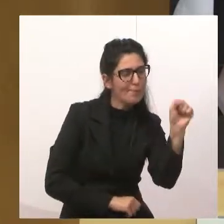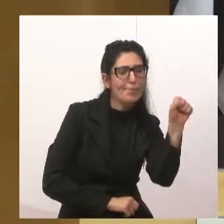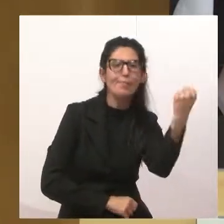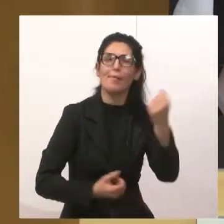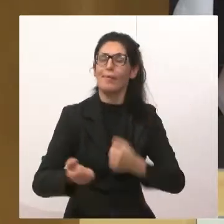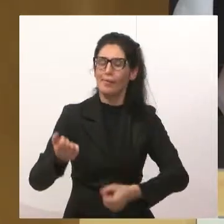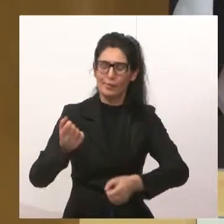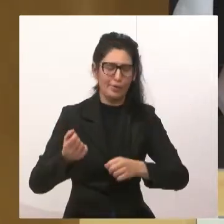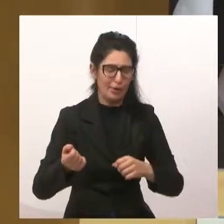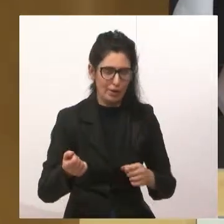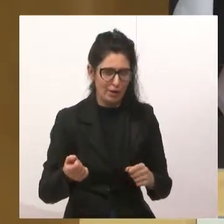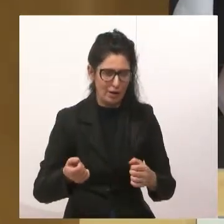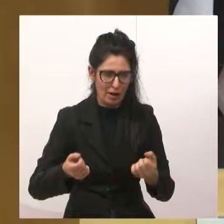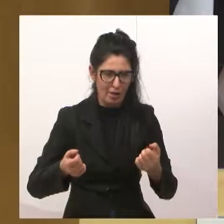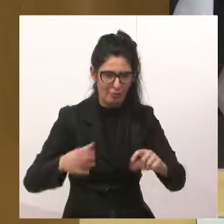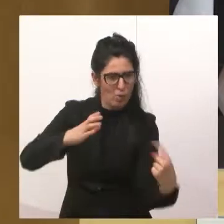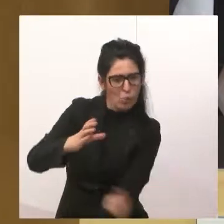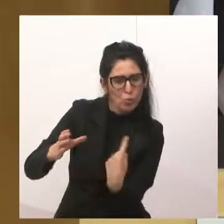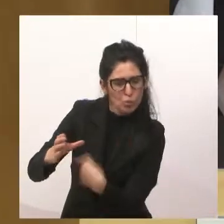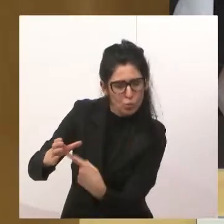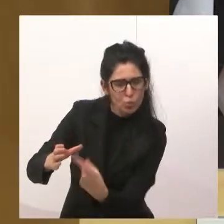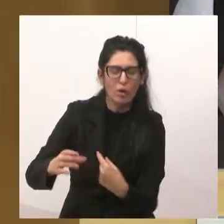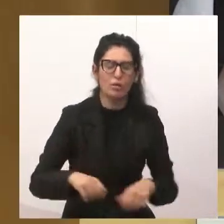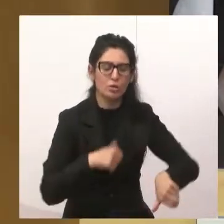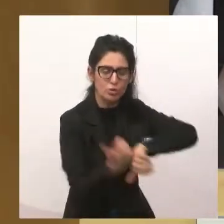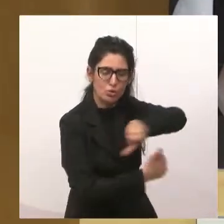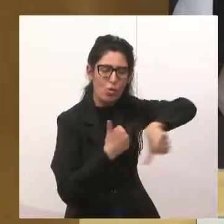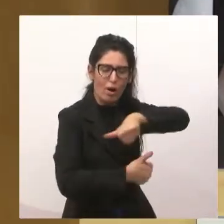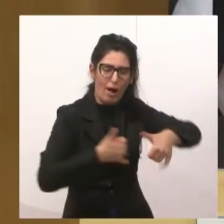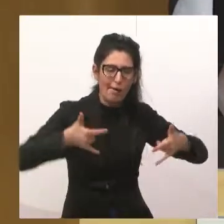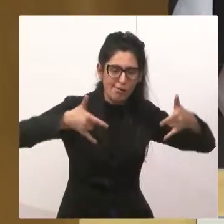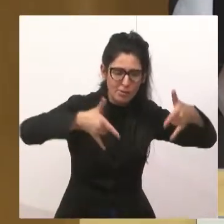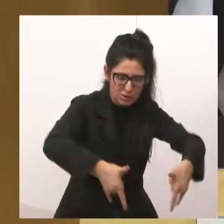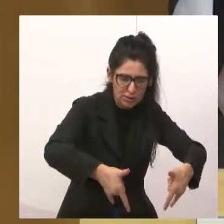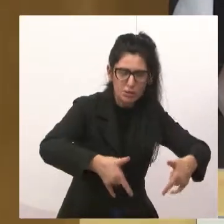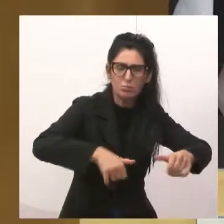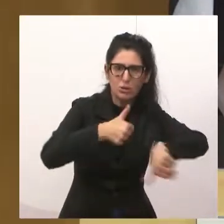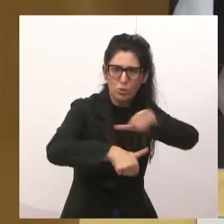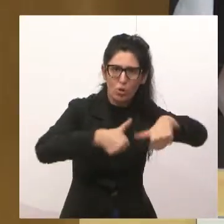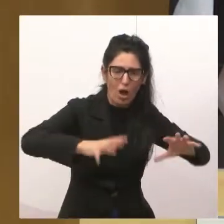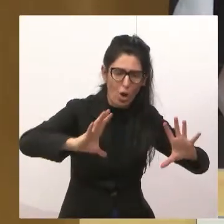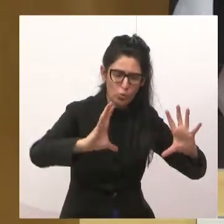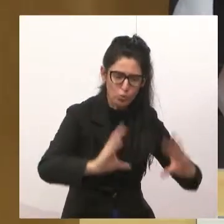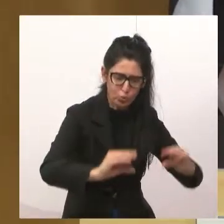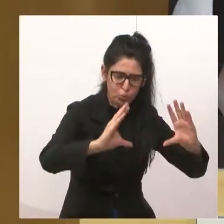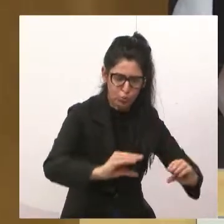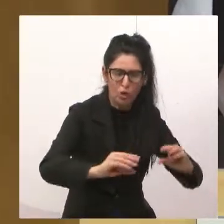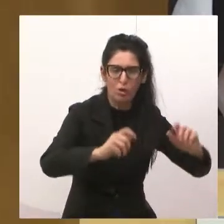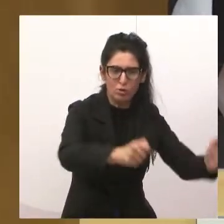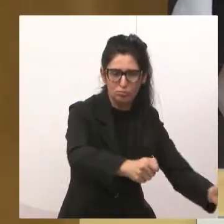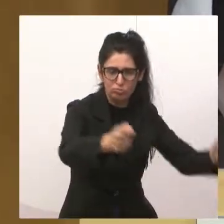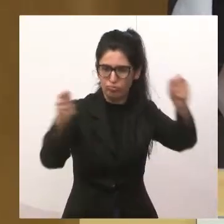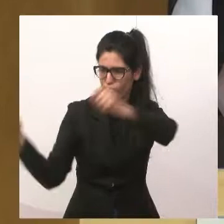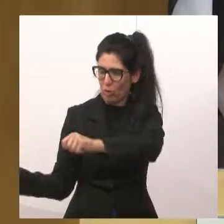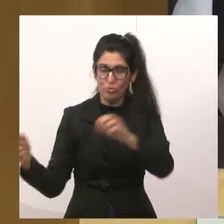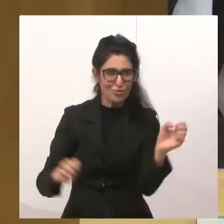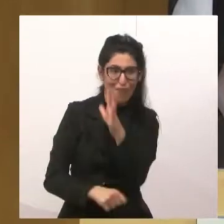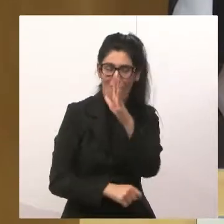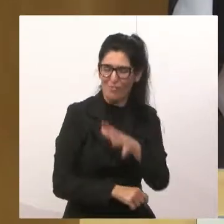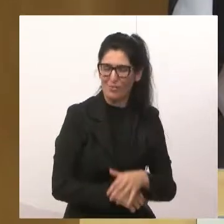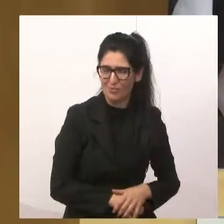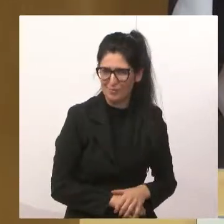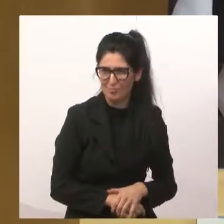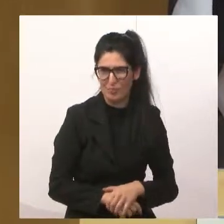trocar cama, colchão, para que a gente possa cuidar bem dos nossos idosos, né? A dignidade do idoso, ele